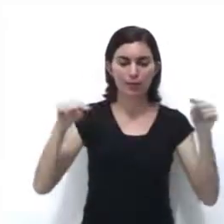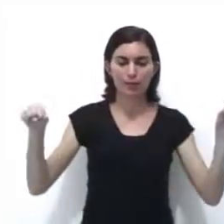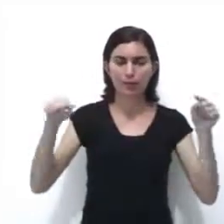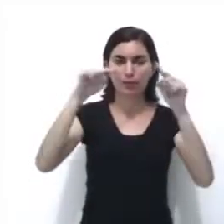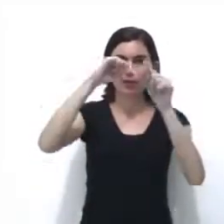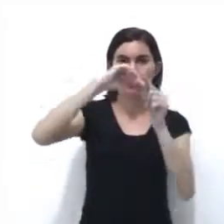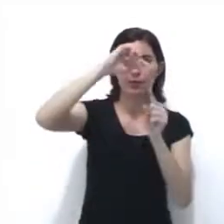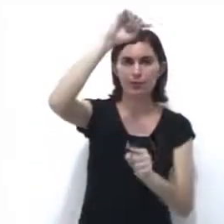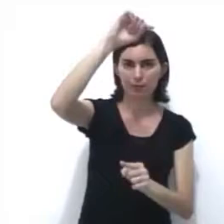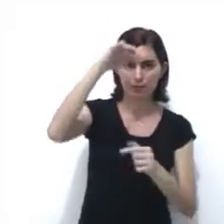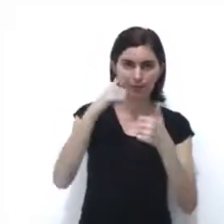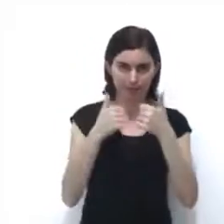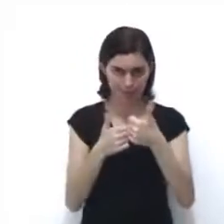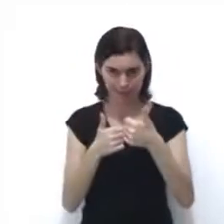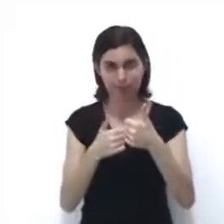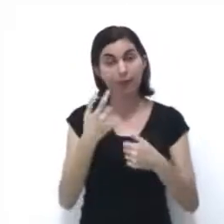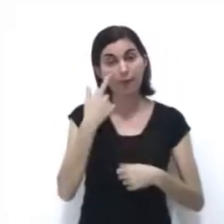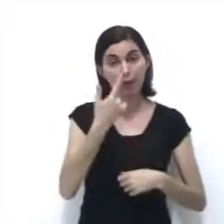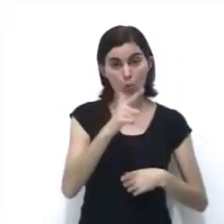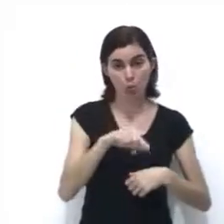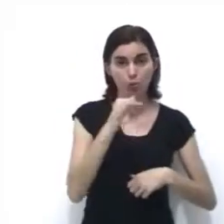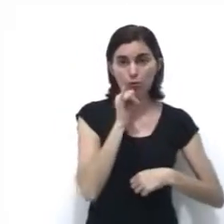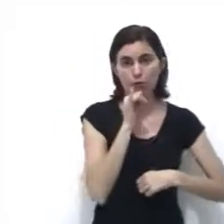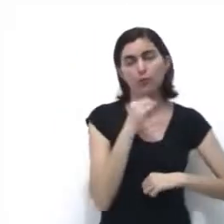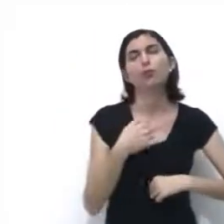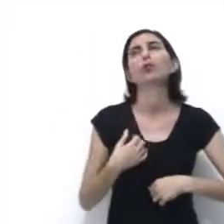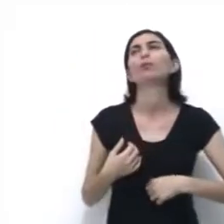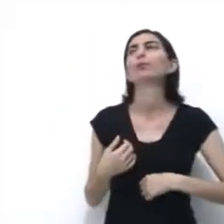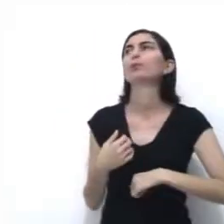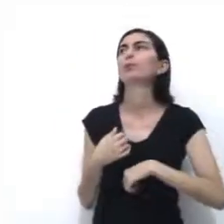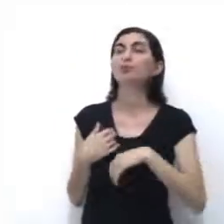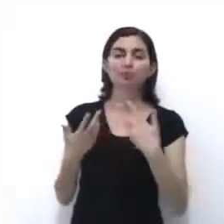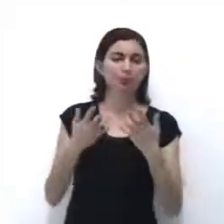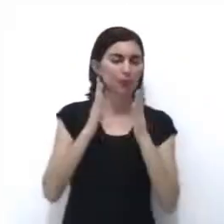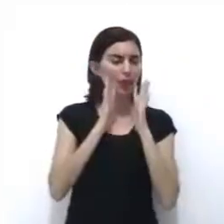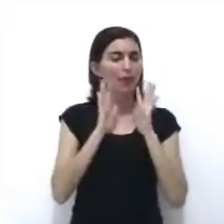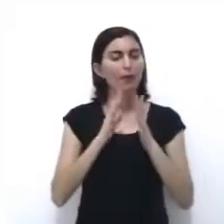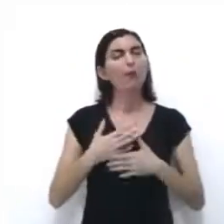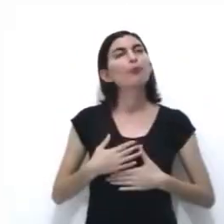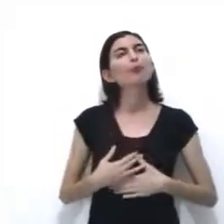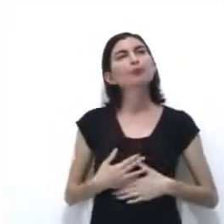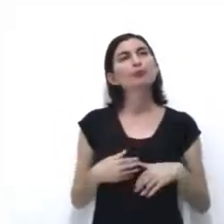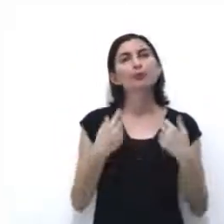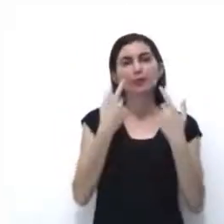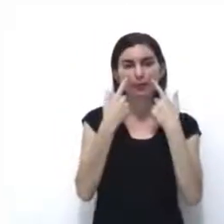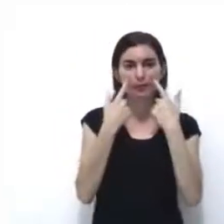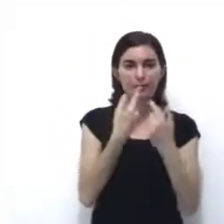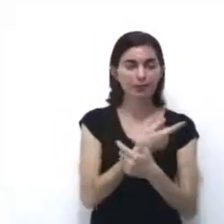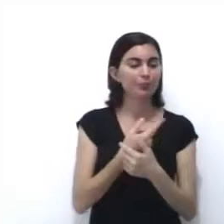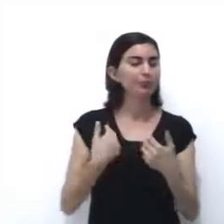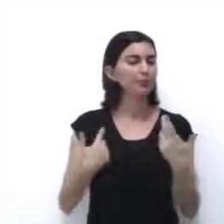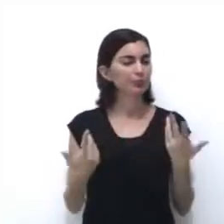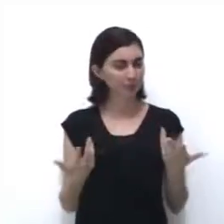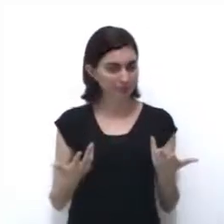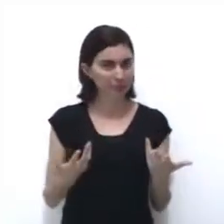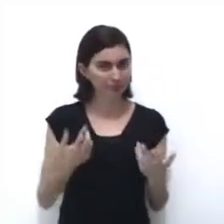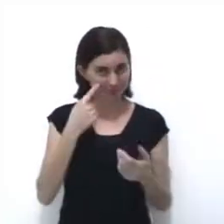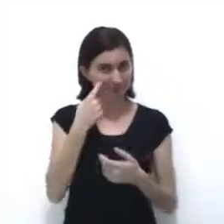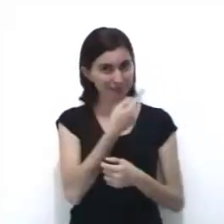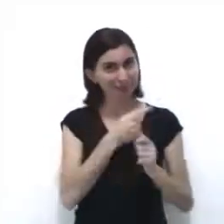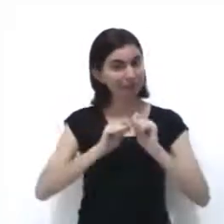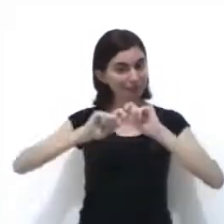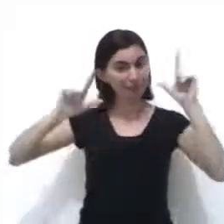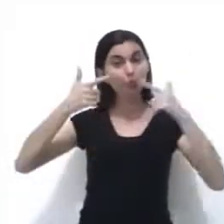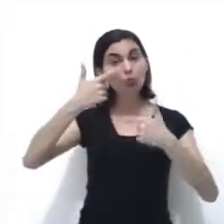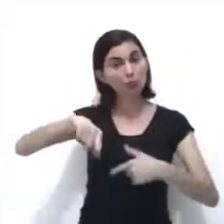reta, tá bom, pessoal? Legal? Vamos ver outro exemplo aí. Ah, legal. Show de bola. Olha só, tá vendo